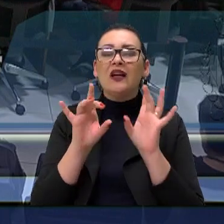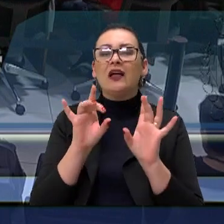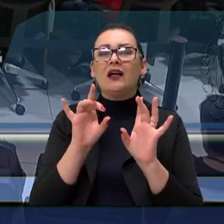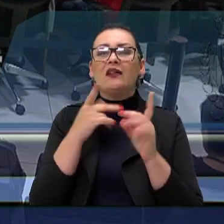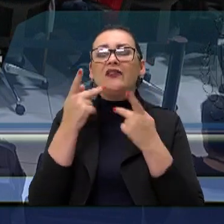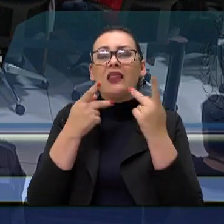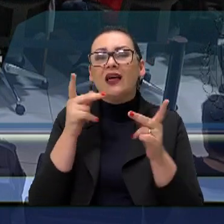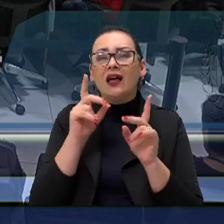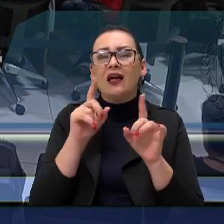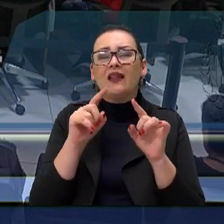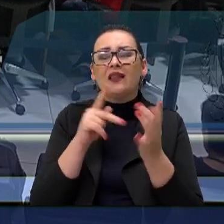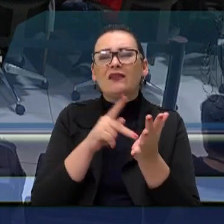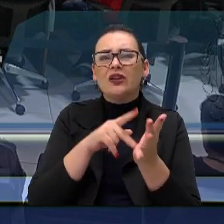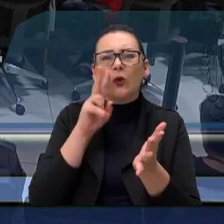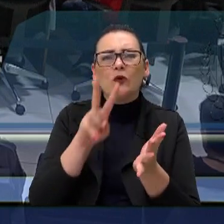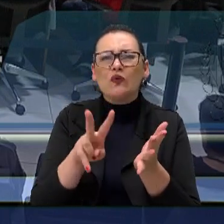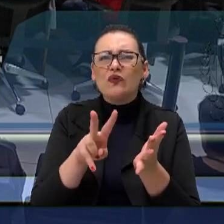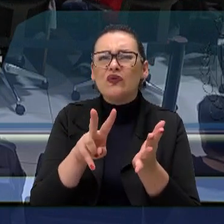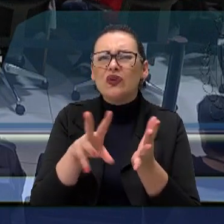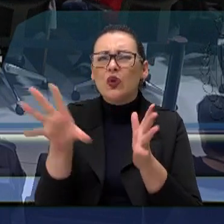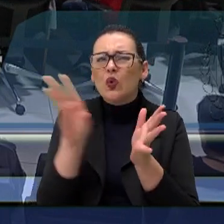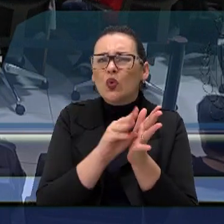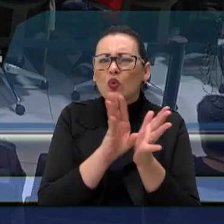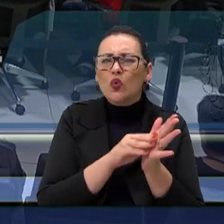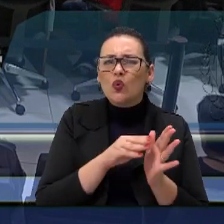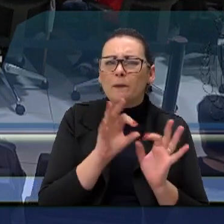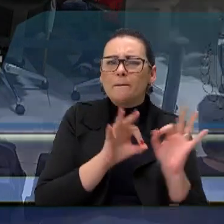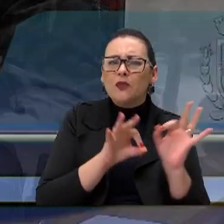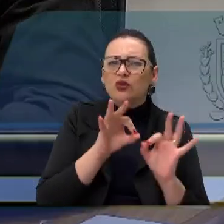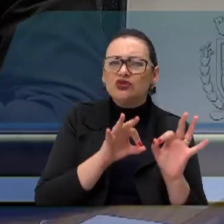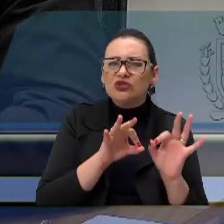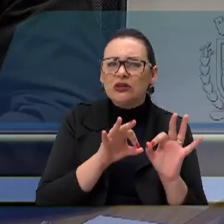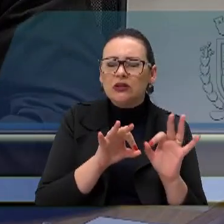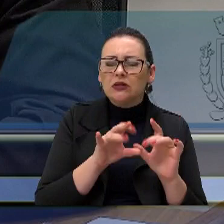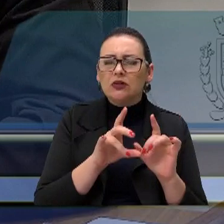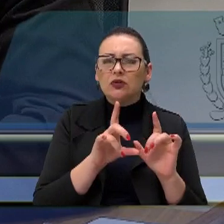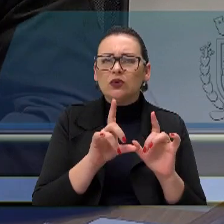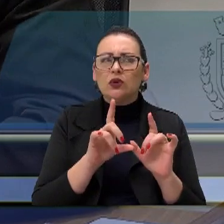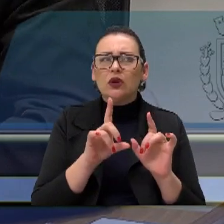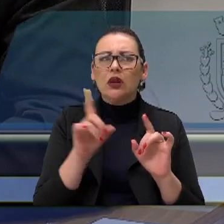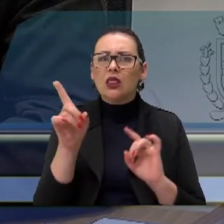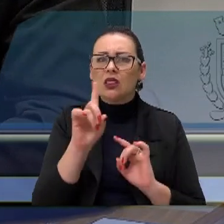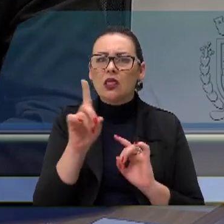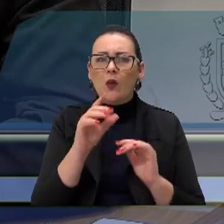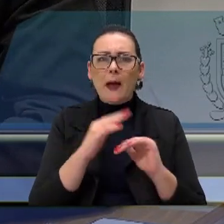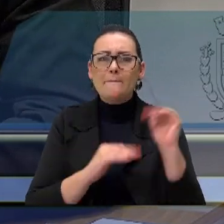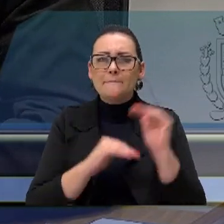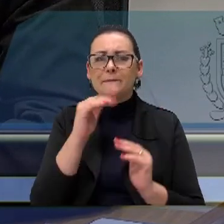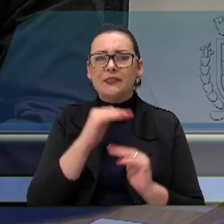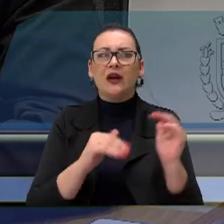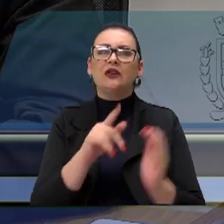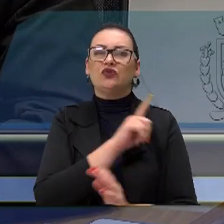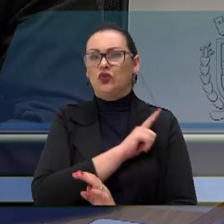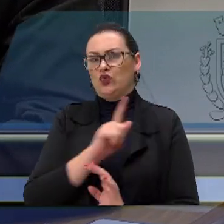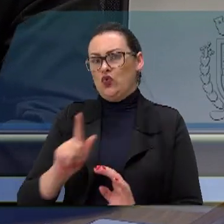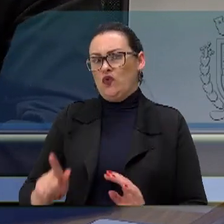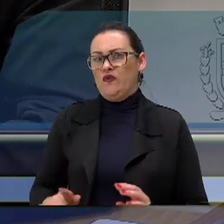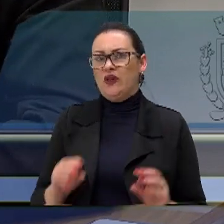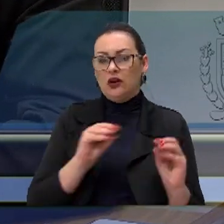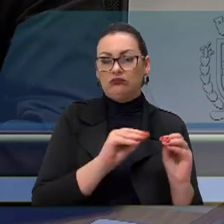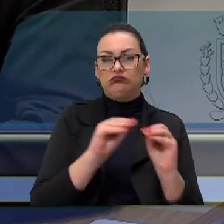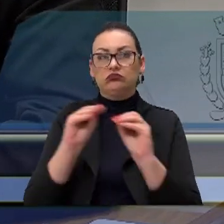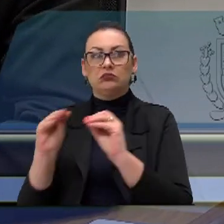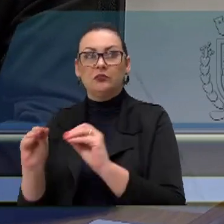verdade, quando eu vi o resumo do projeto também, não era a prática do governo ceder. Na